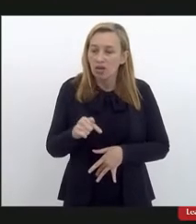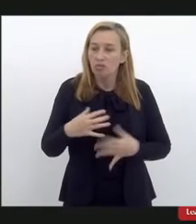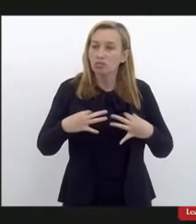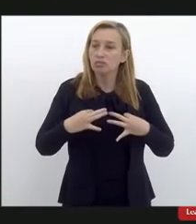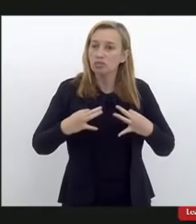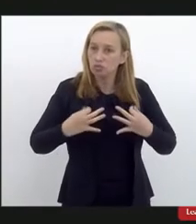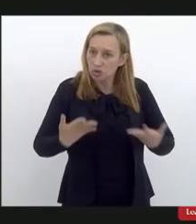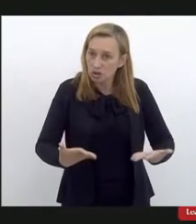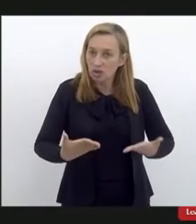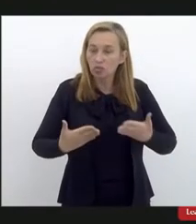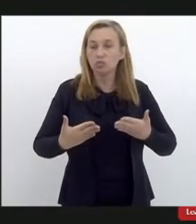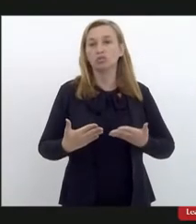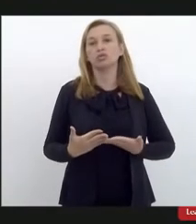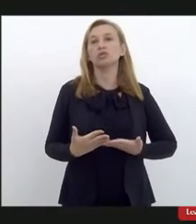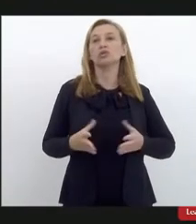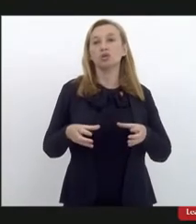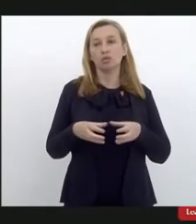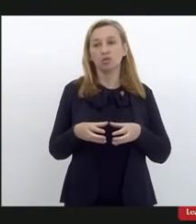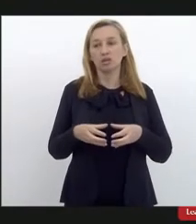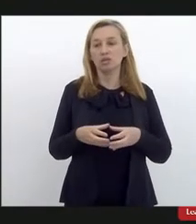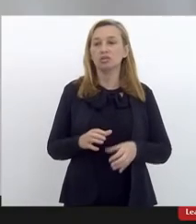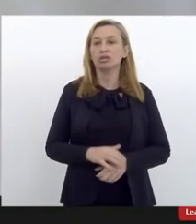disposição, total disposição da comissão.